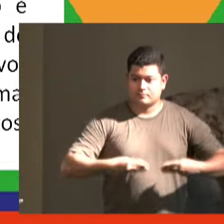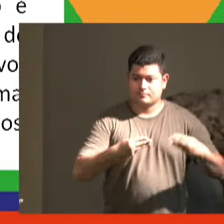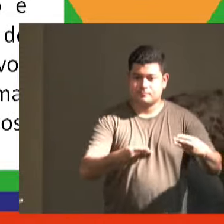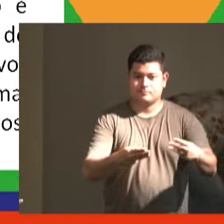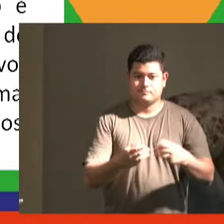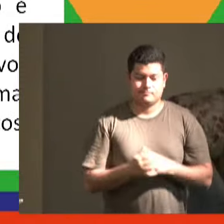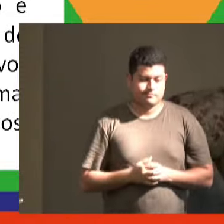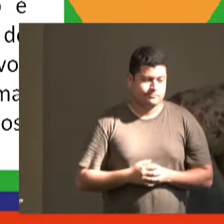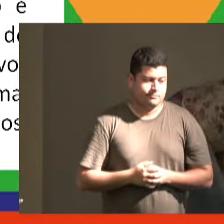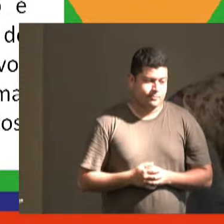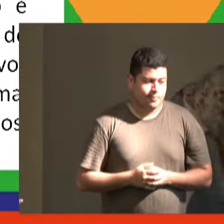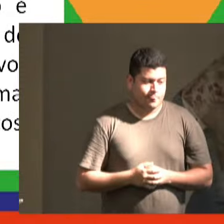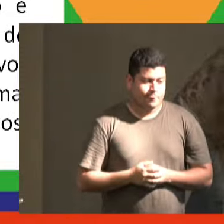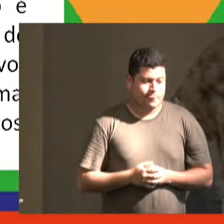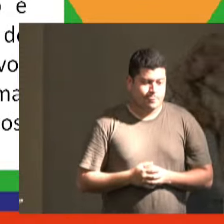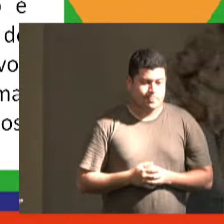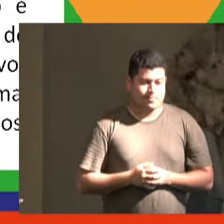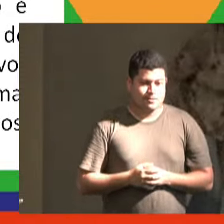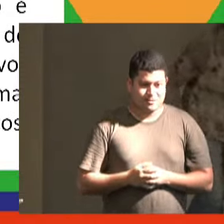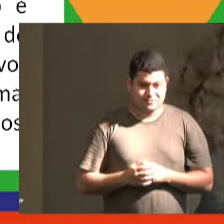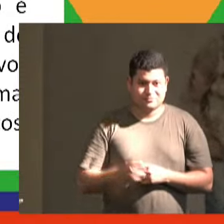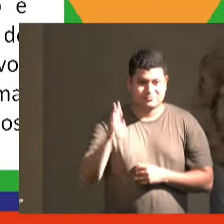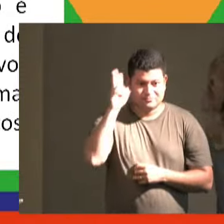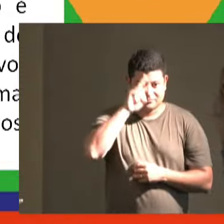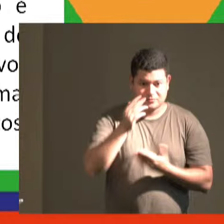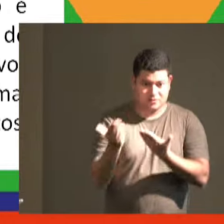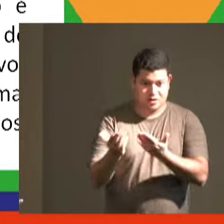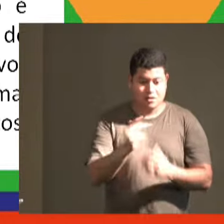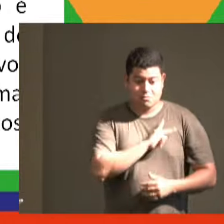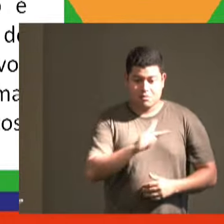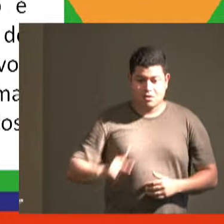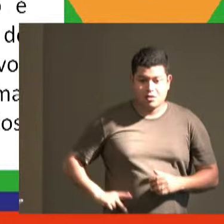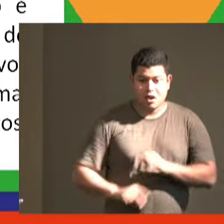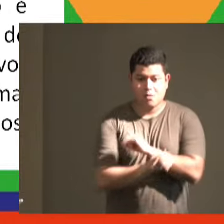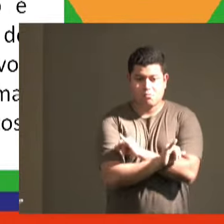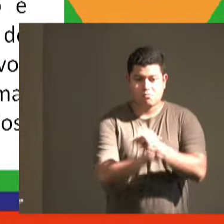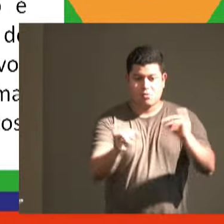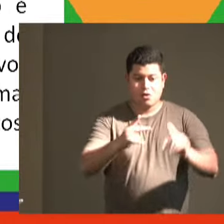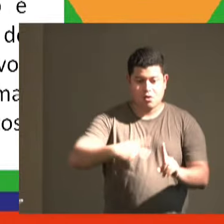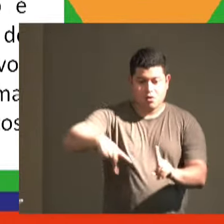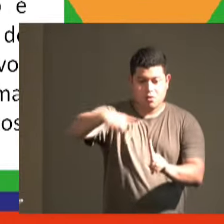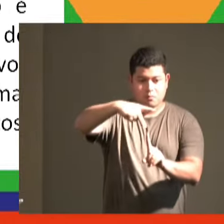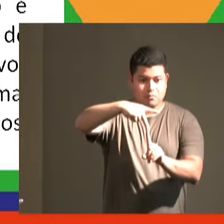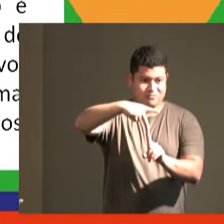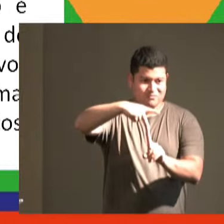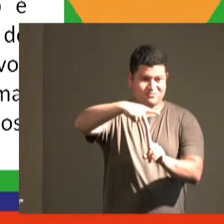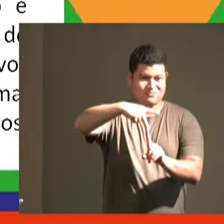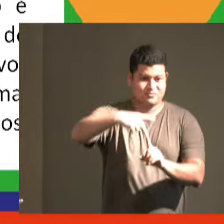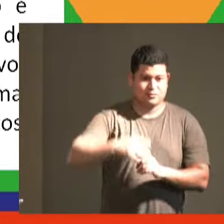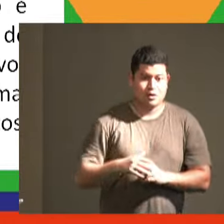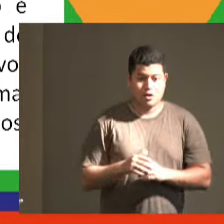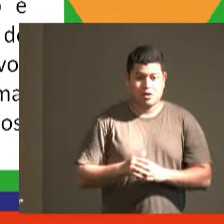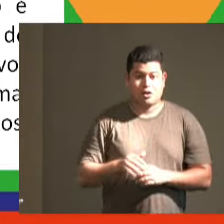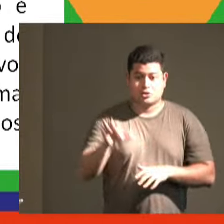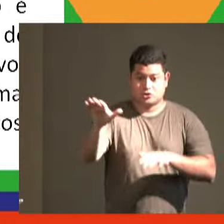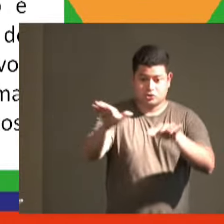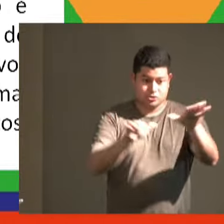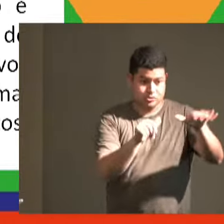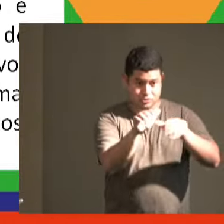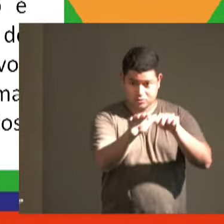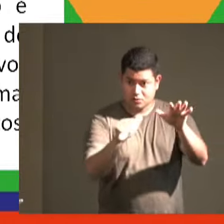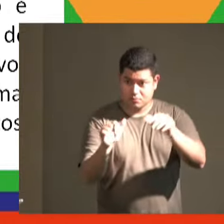Vocês vejam um exercício. O presidente lança o plano, aliás, a convocatória do